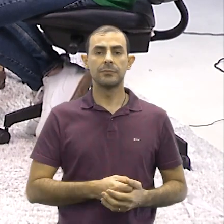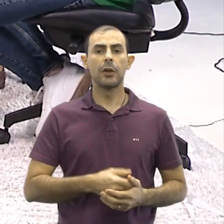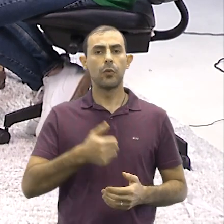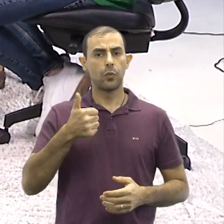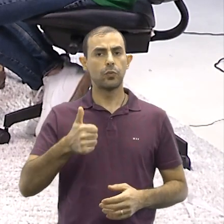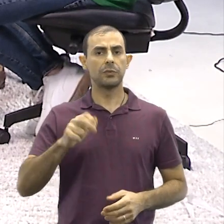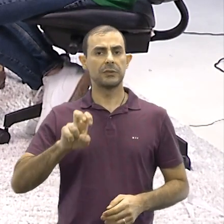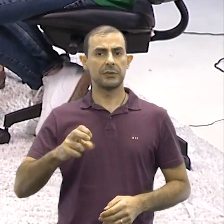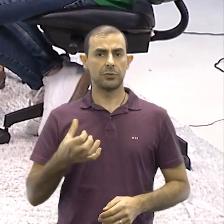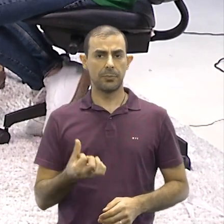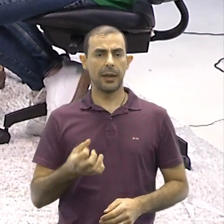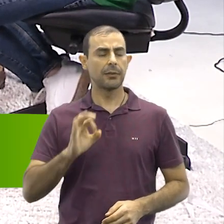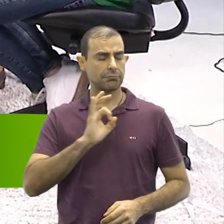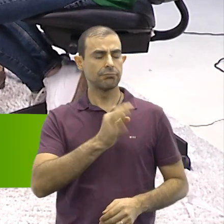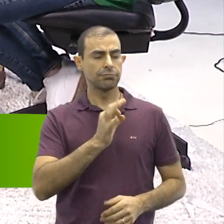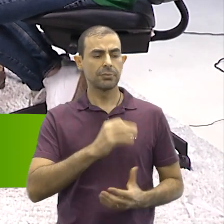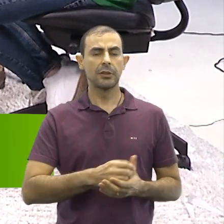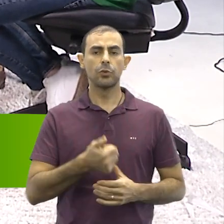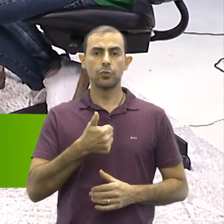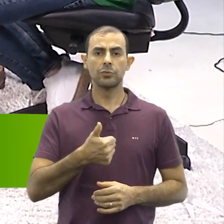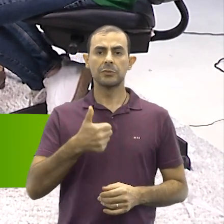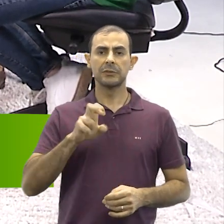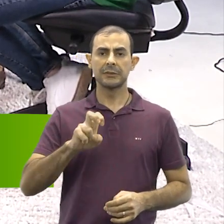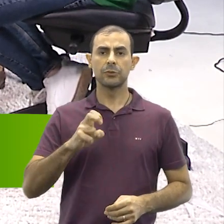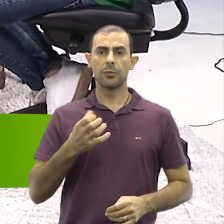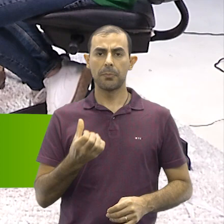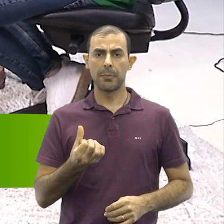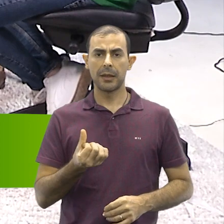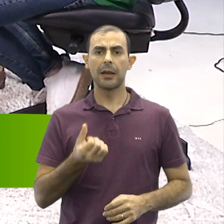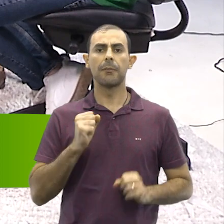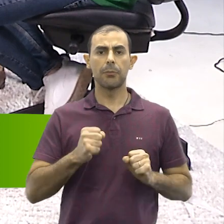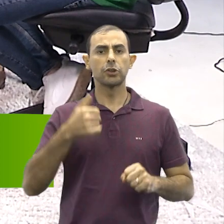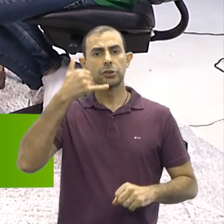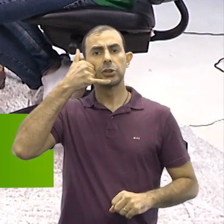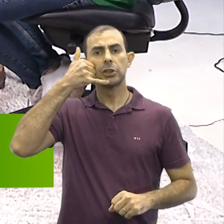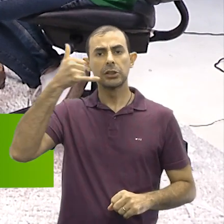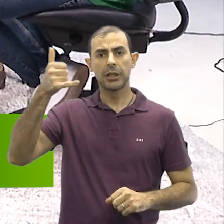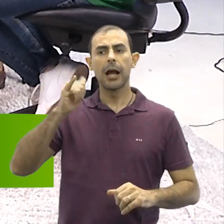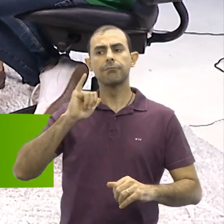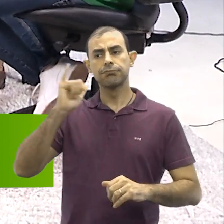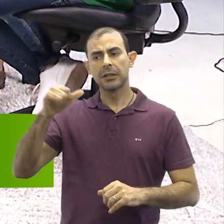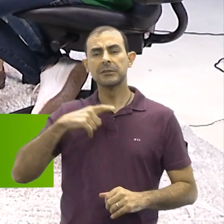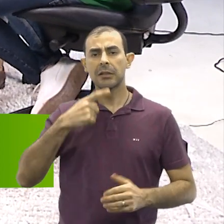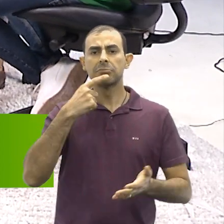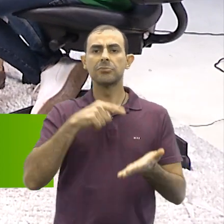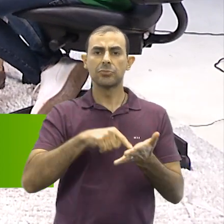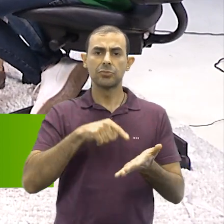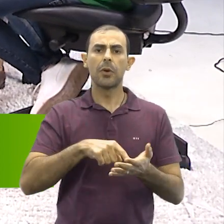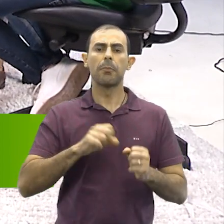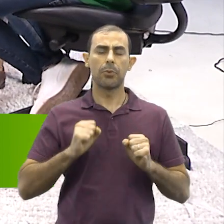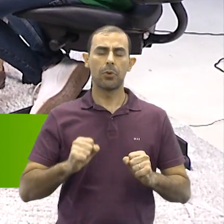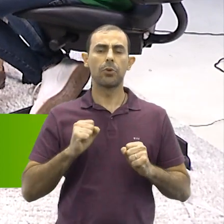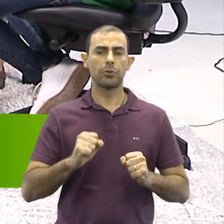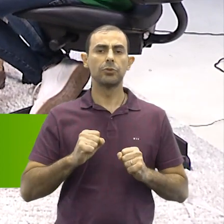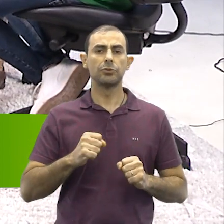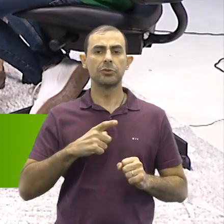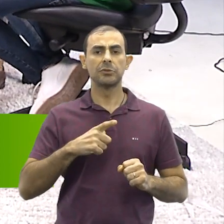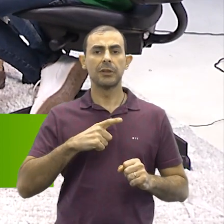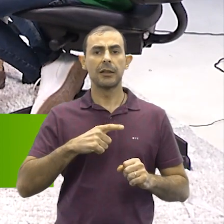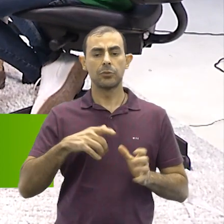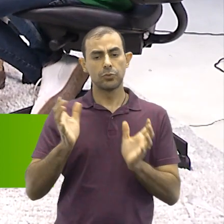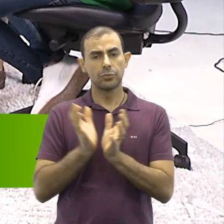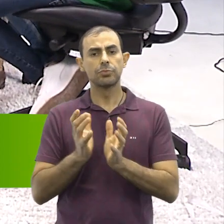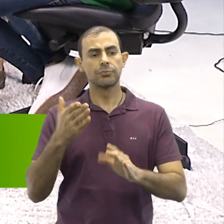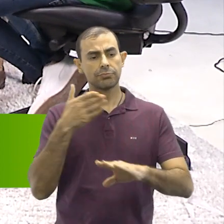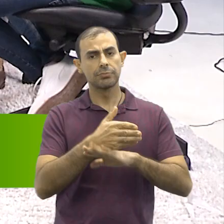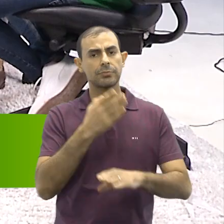156, para que a população, né, quando identificar algum caso desse tipo, pode, então, estar entrando em contato. Isso, 156, pode estar entrando em